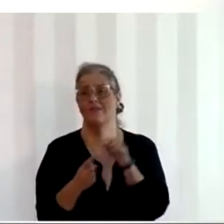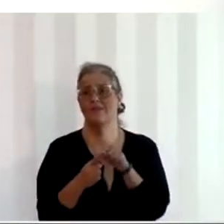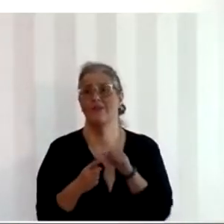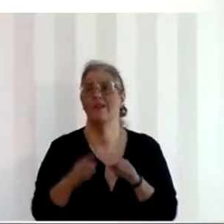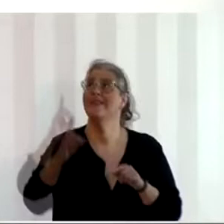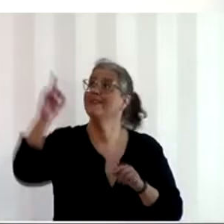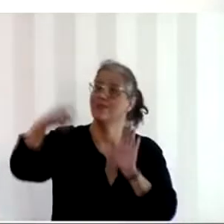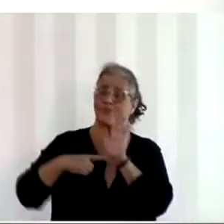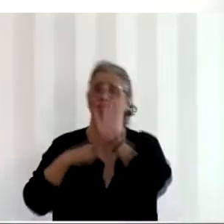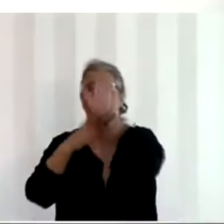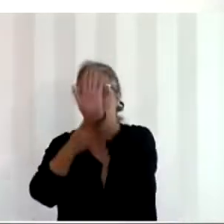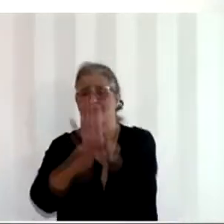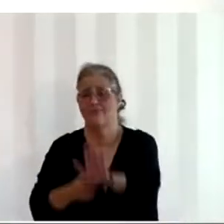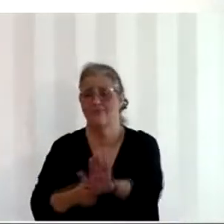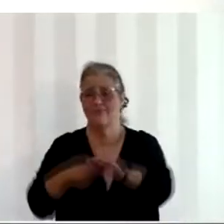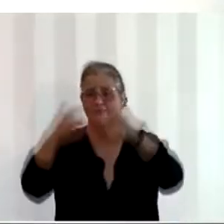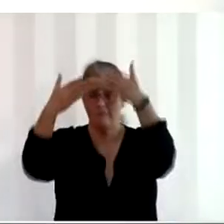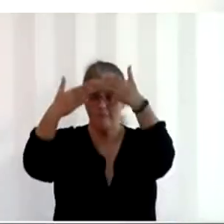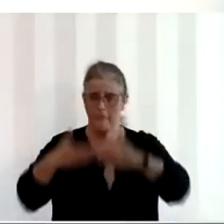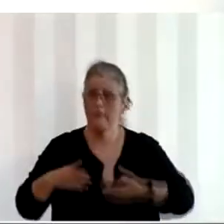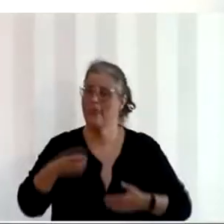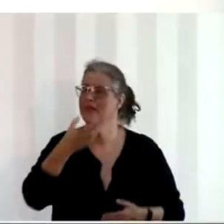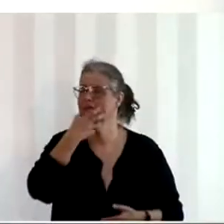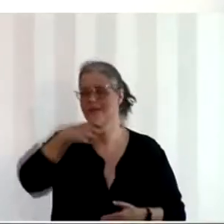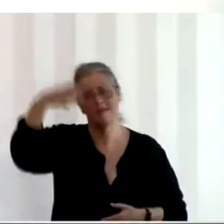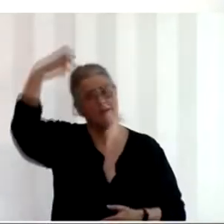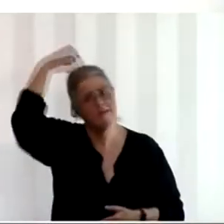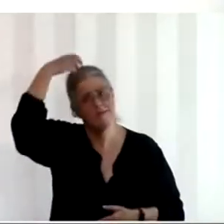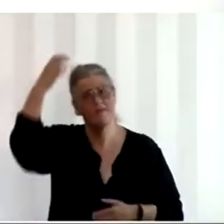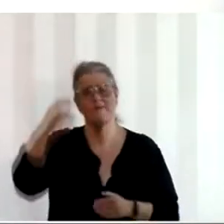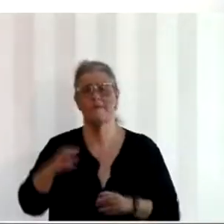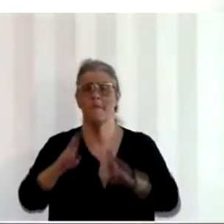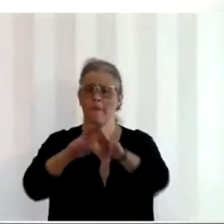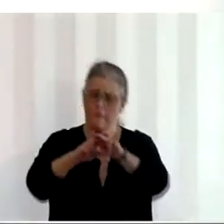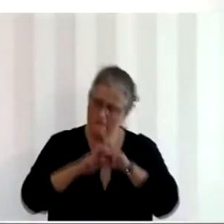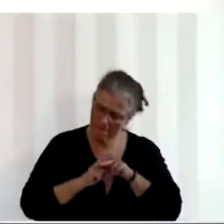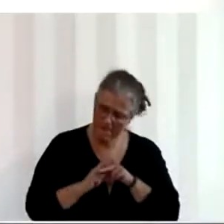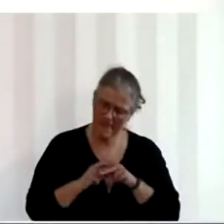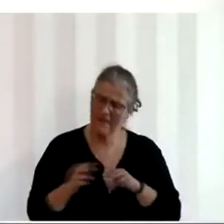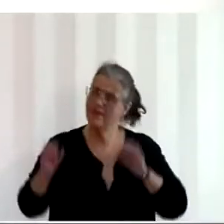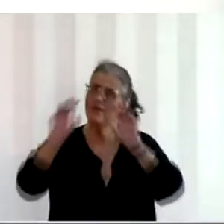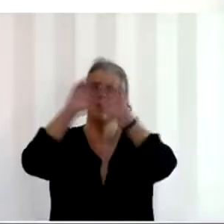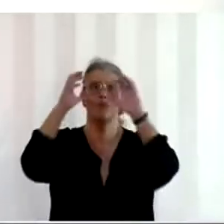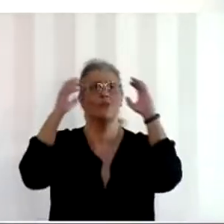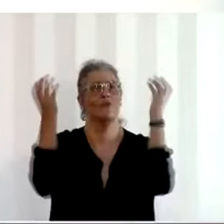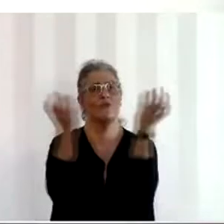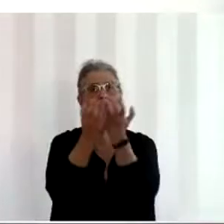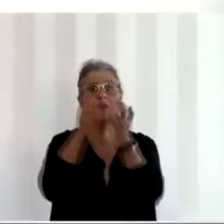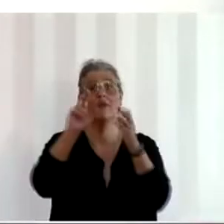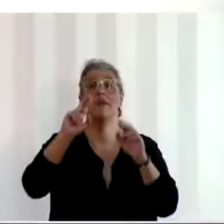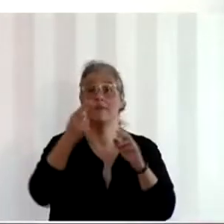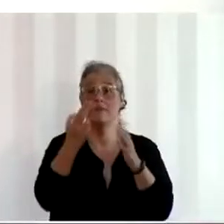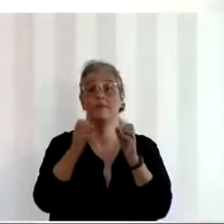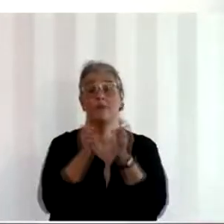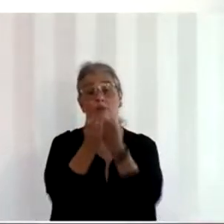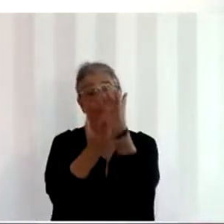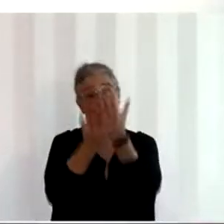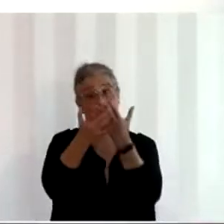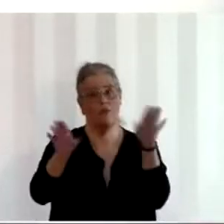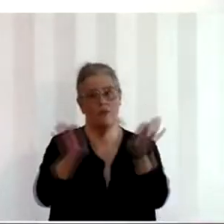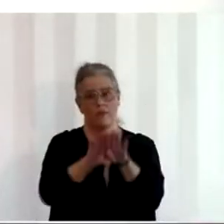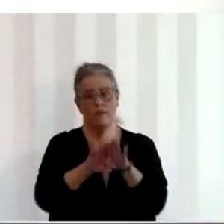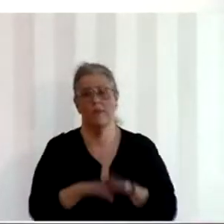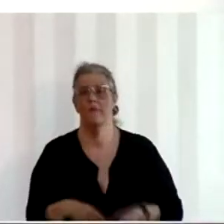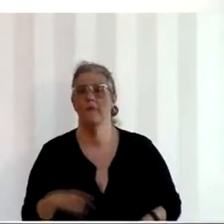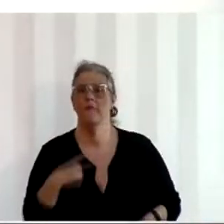manifestando, mostrando a sua presença real no meio do seu povo, através da nuvem e da coluna de fogo. Êxodo capítulo 40, a partir do